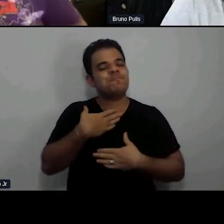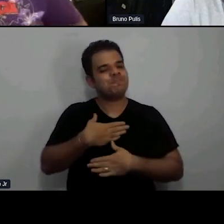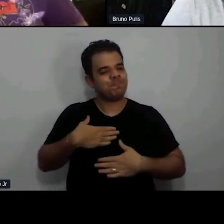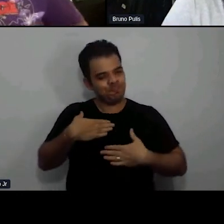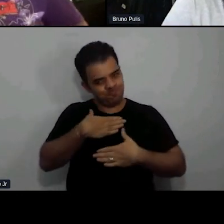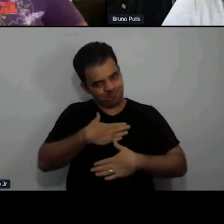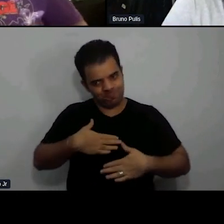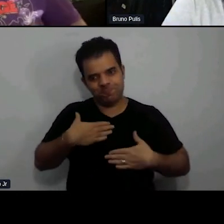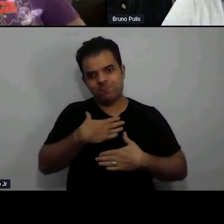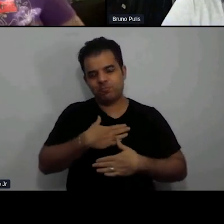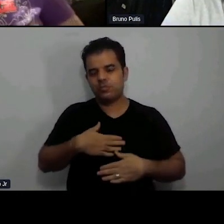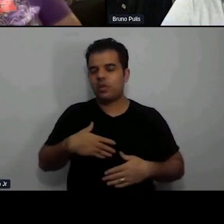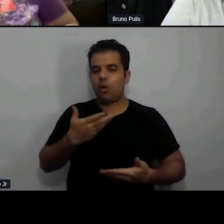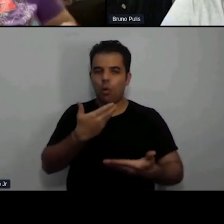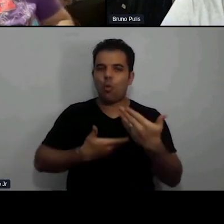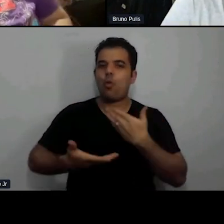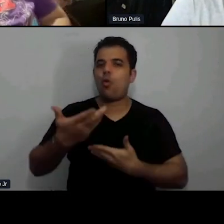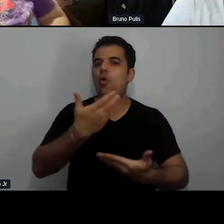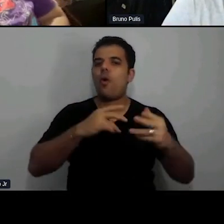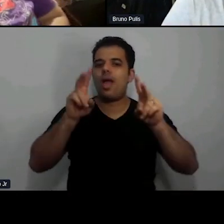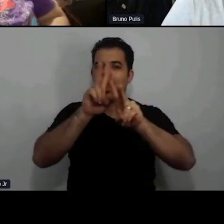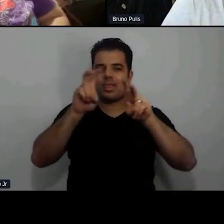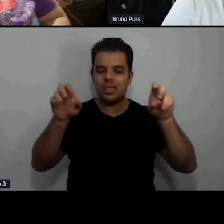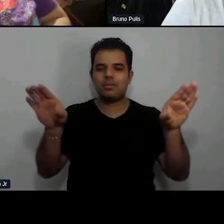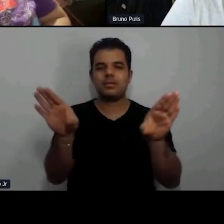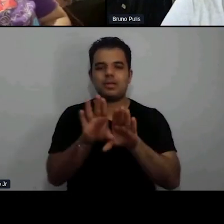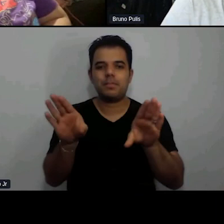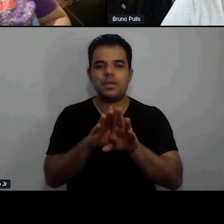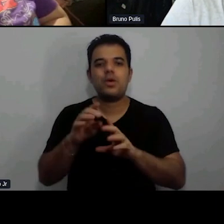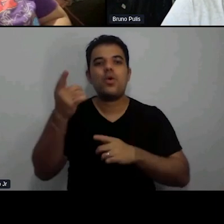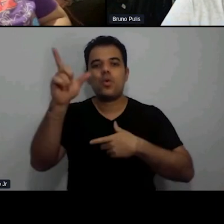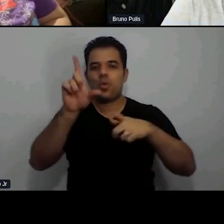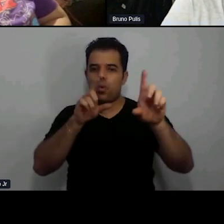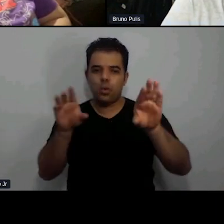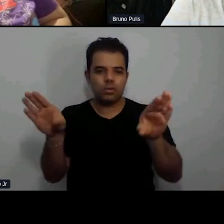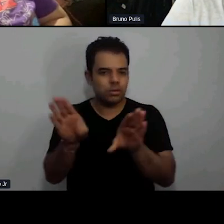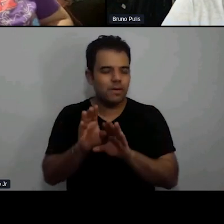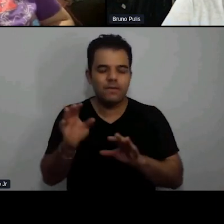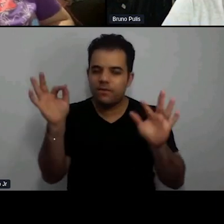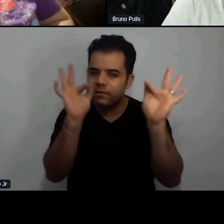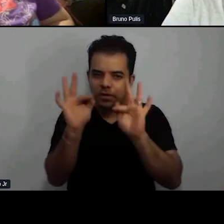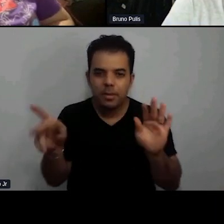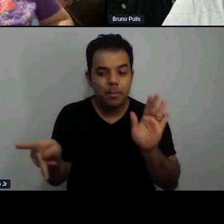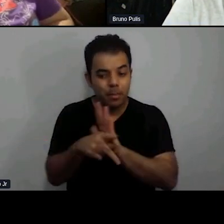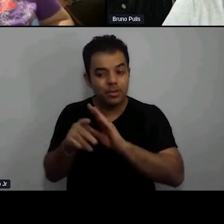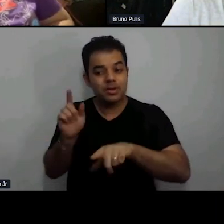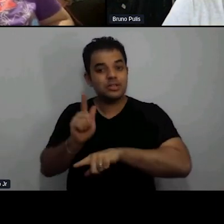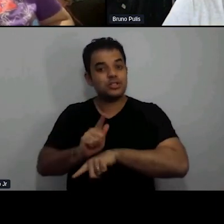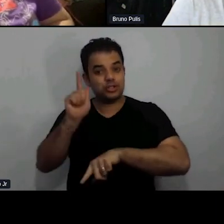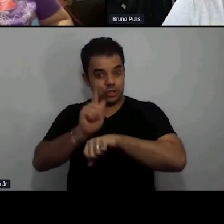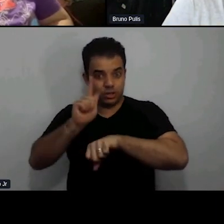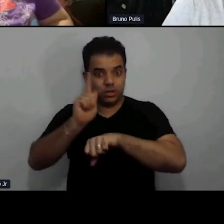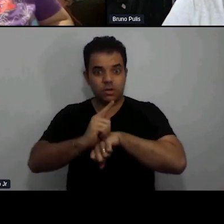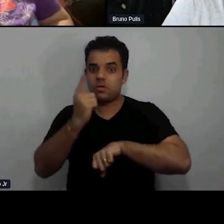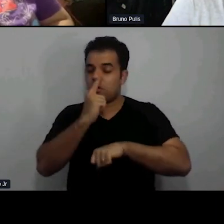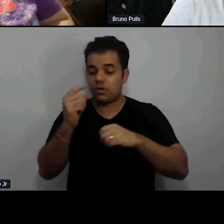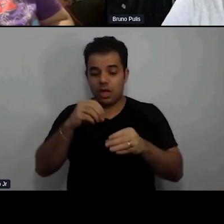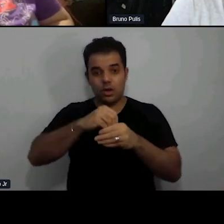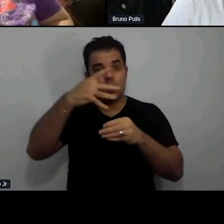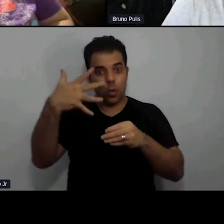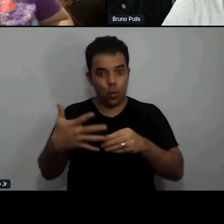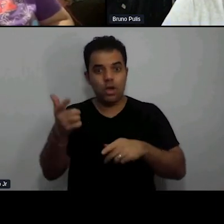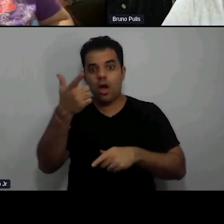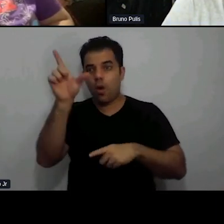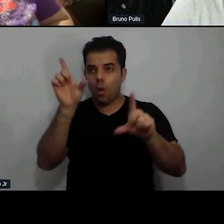colaborar com o assunto, trazer outras perspectivas. Fico feliz que agora que eu estou nessa área de gestão, posso até mesmo trazer outros conteúdos para essa parte